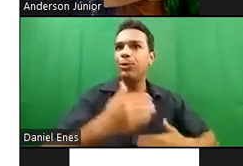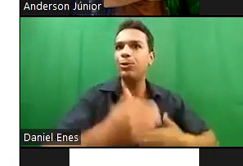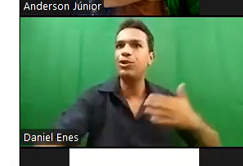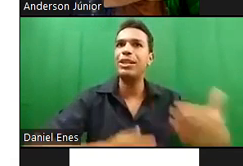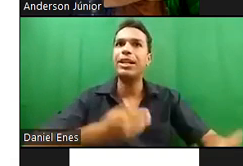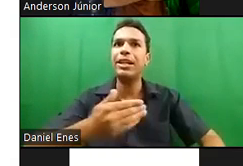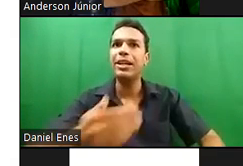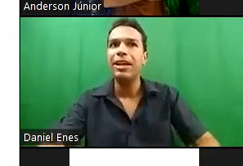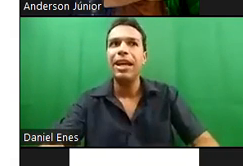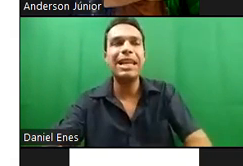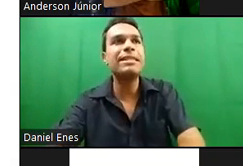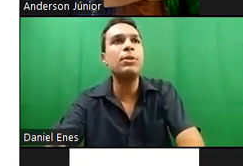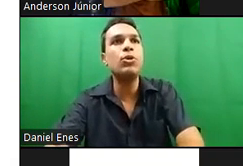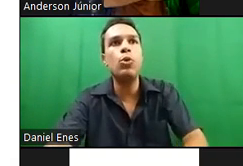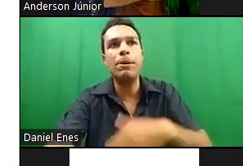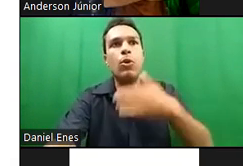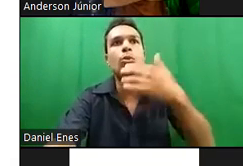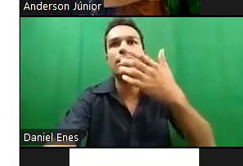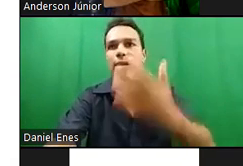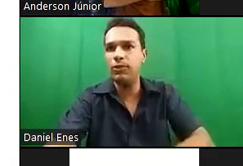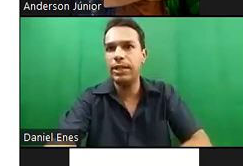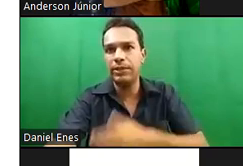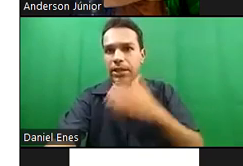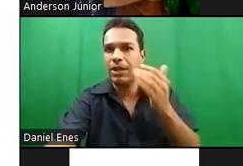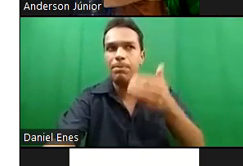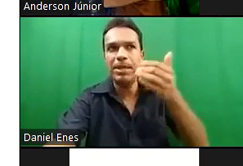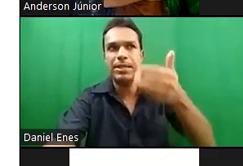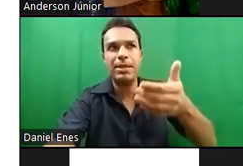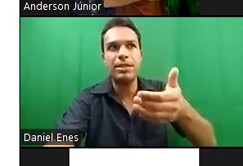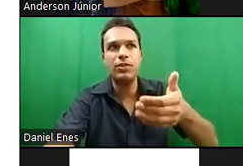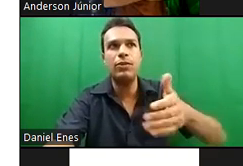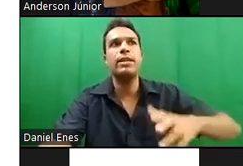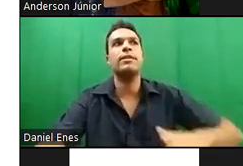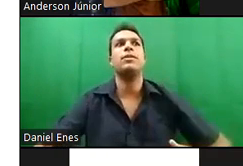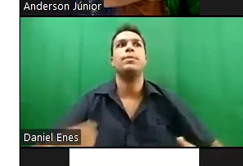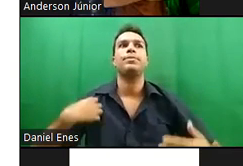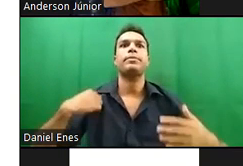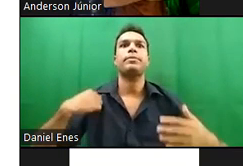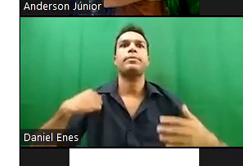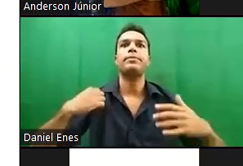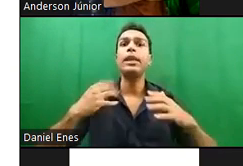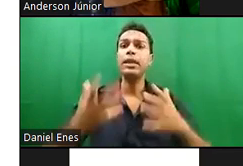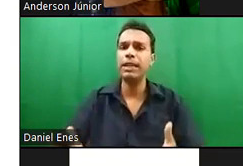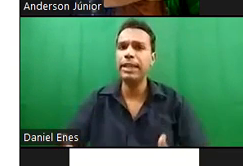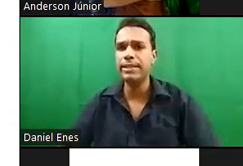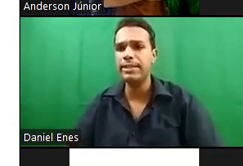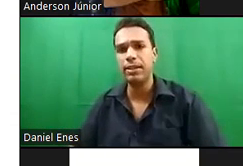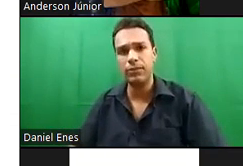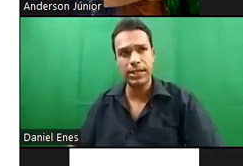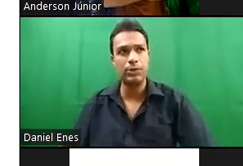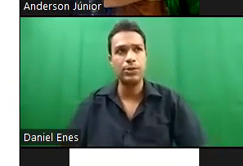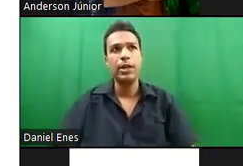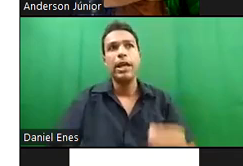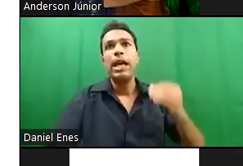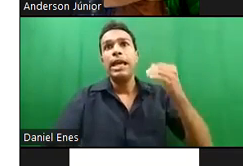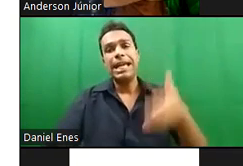a fonologia, ela se preocupa com o significado. Ela vai perceber essas diferenças e vai dar esses